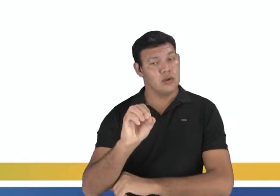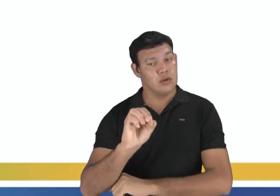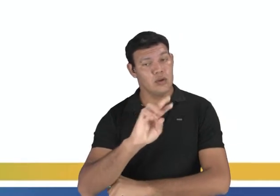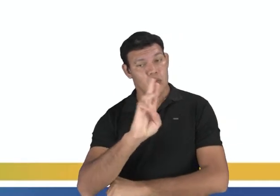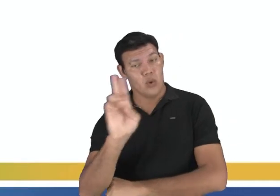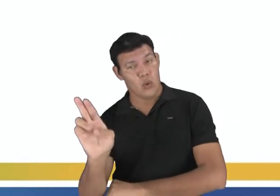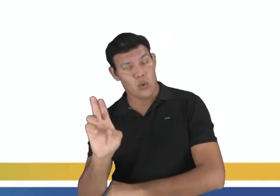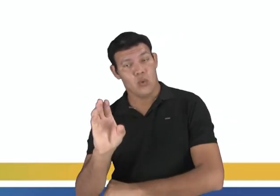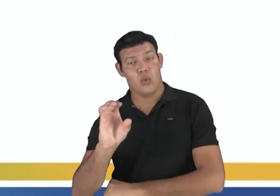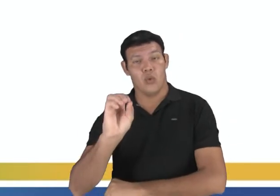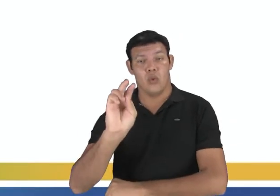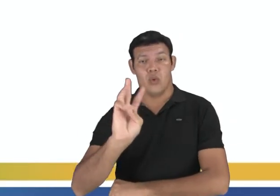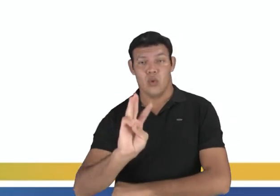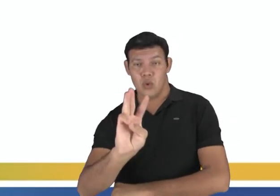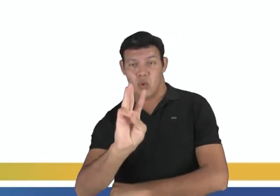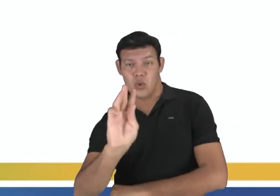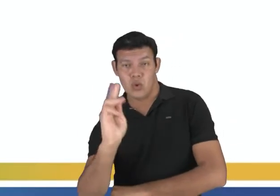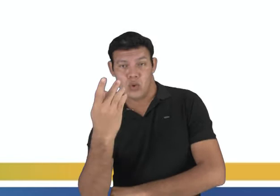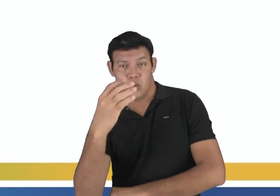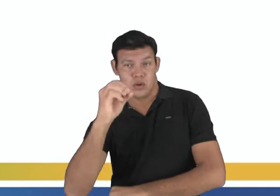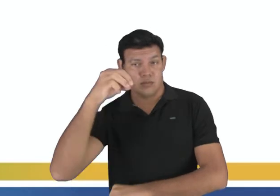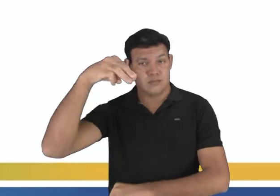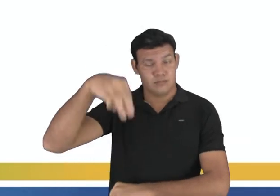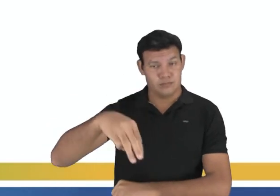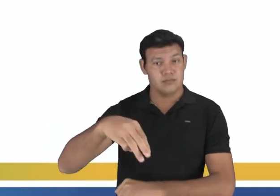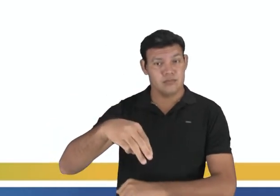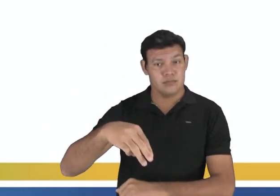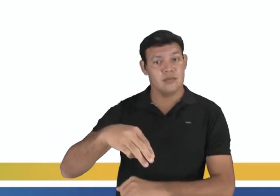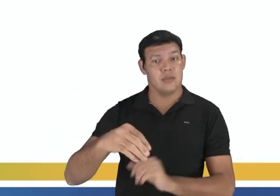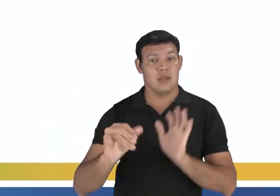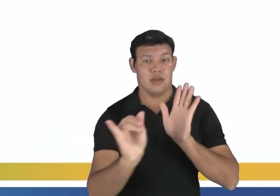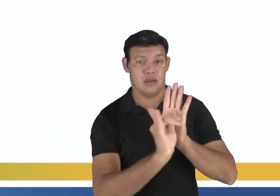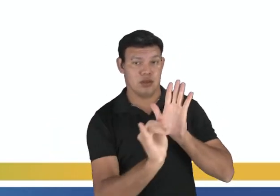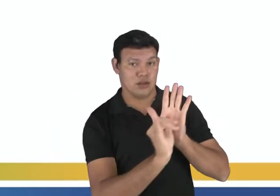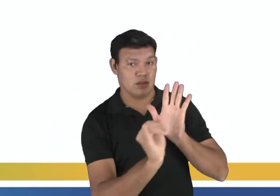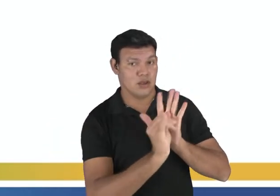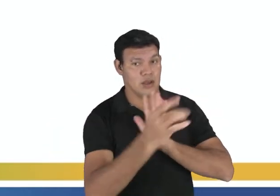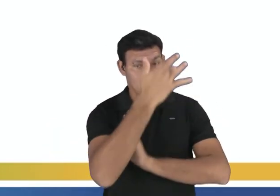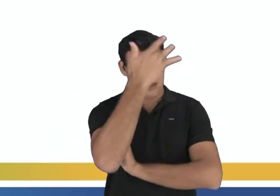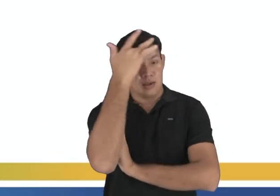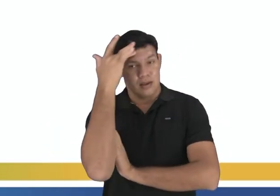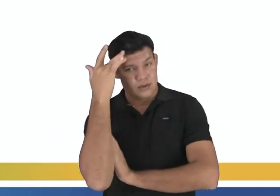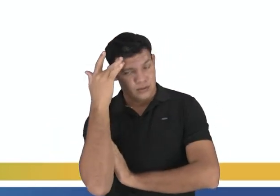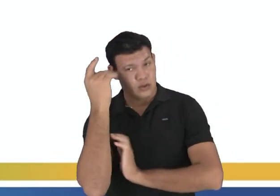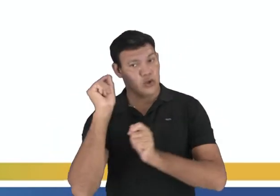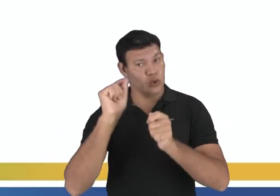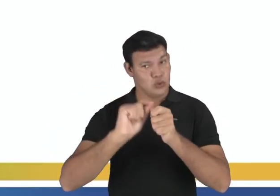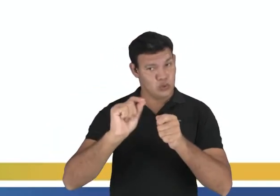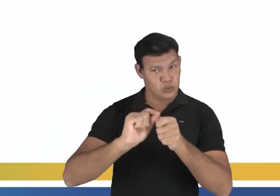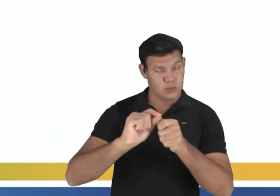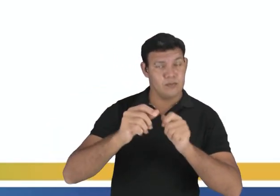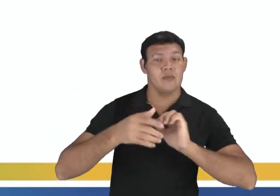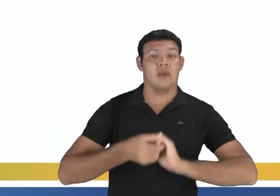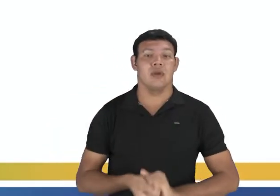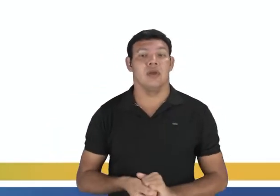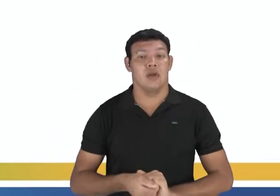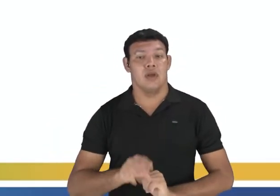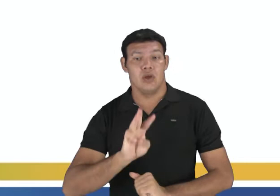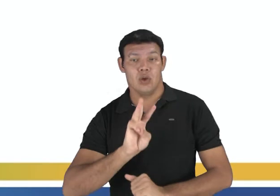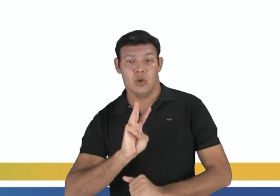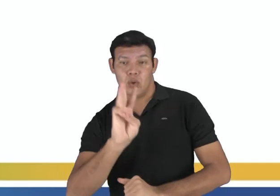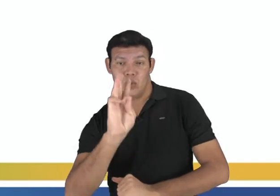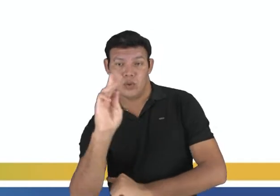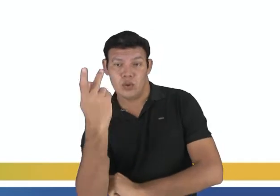Podemos dizer que o who é usado para determinar quem está fazendo algo. Já o whom é usado